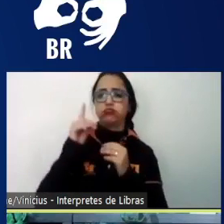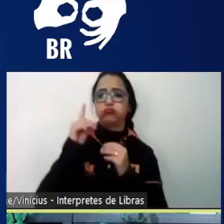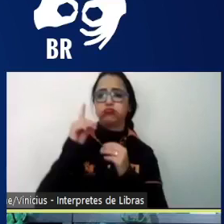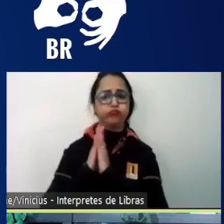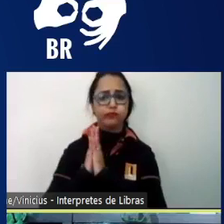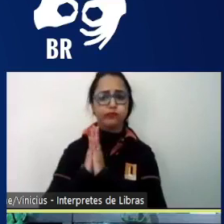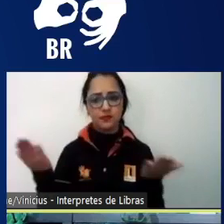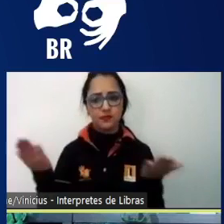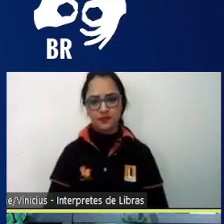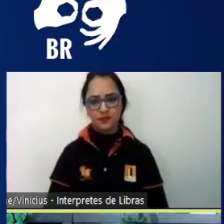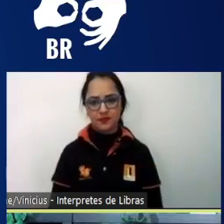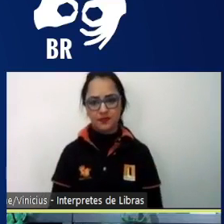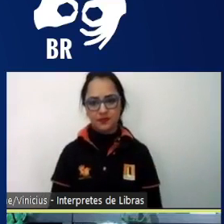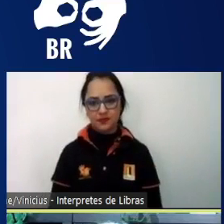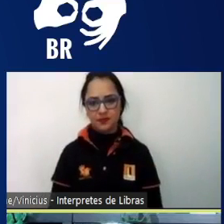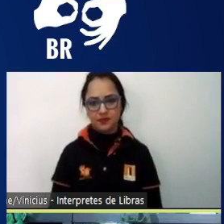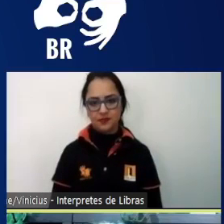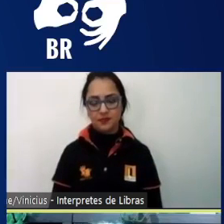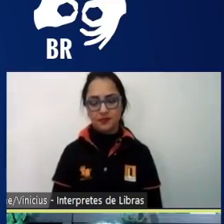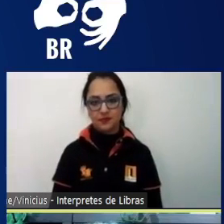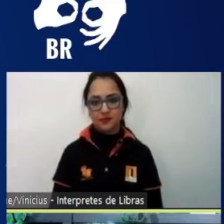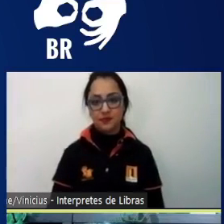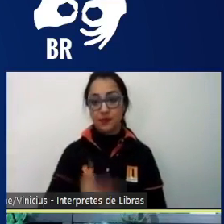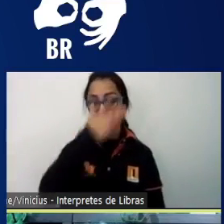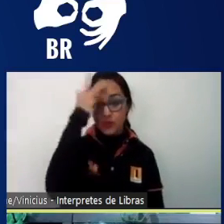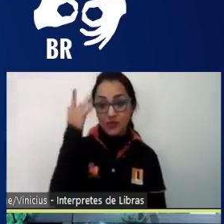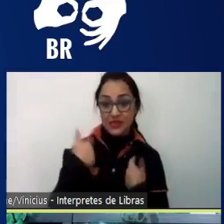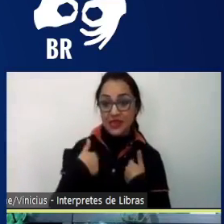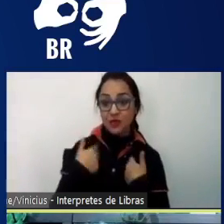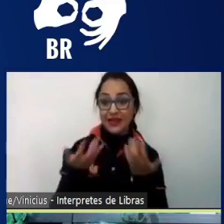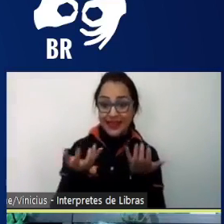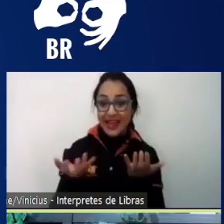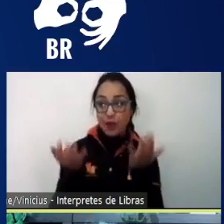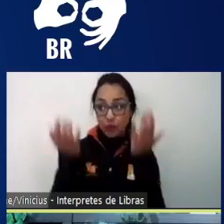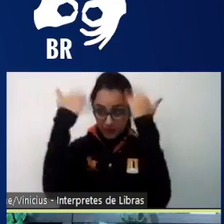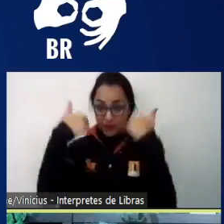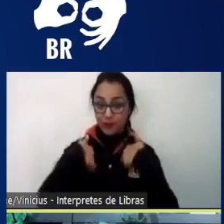A pessoa que busca ter atitudes sustentáveis,